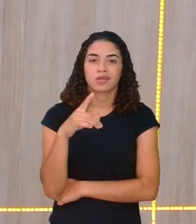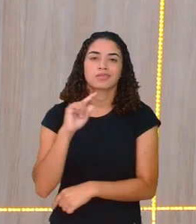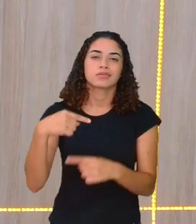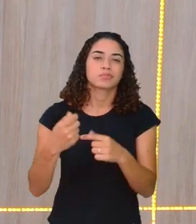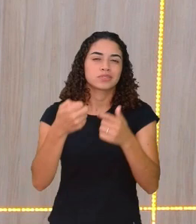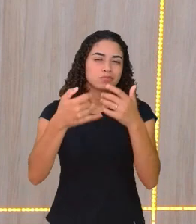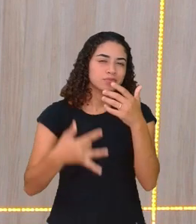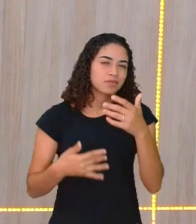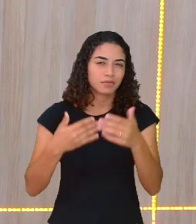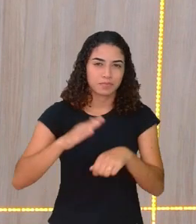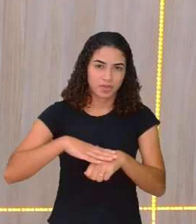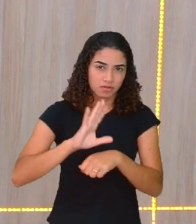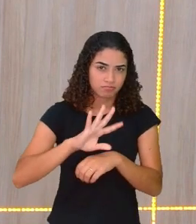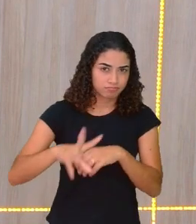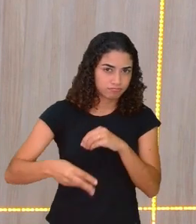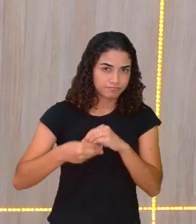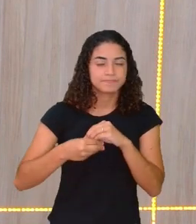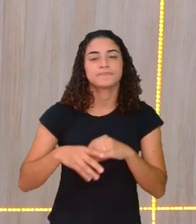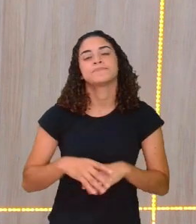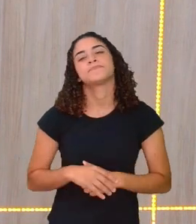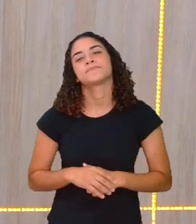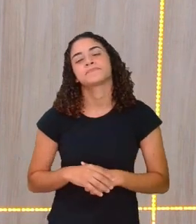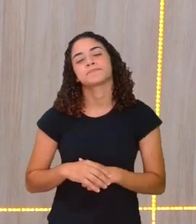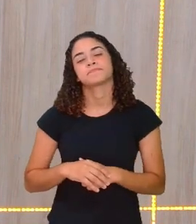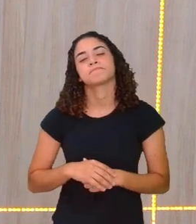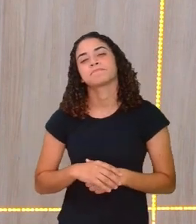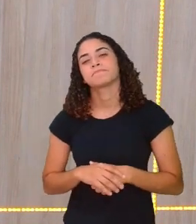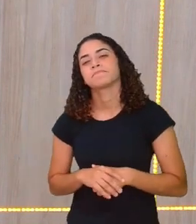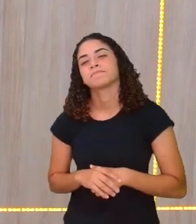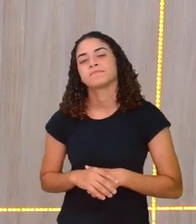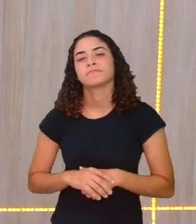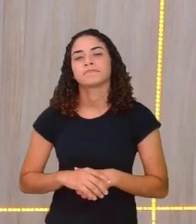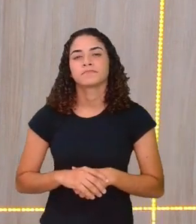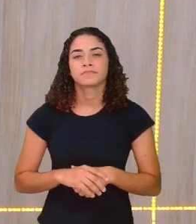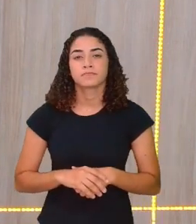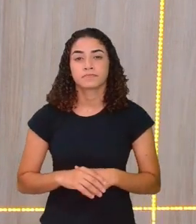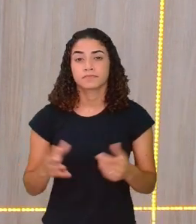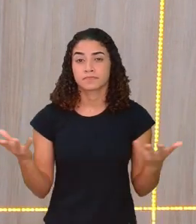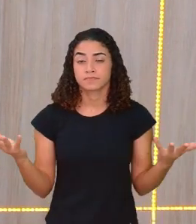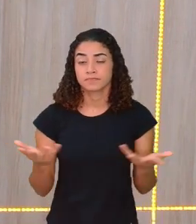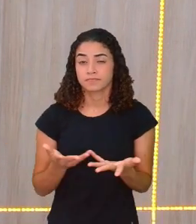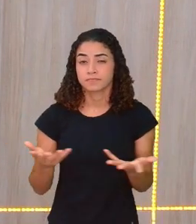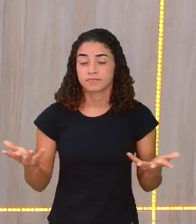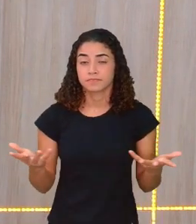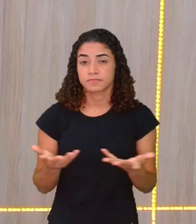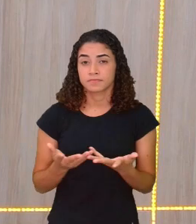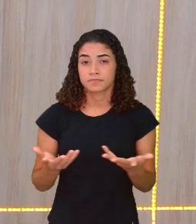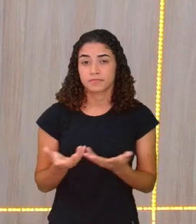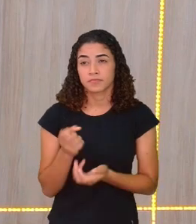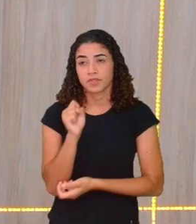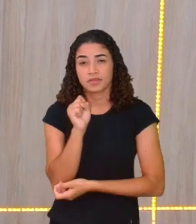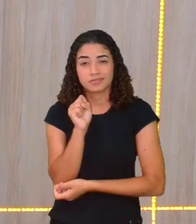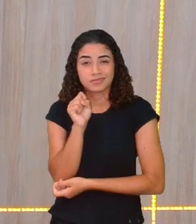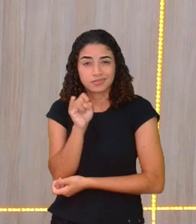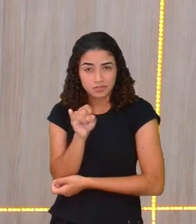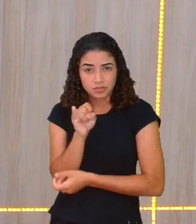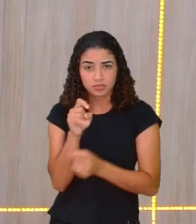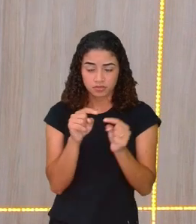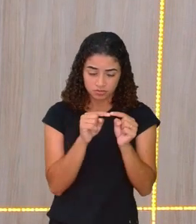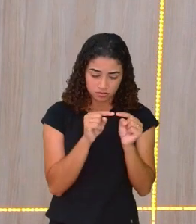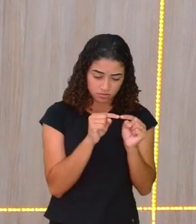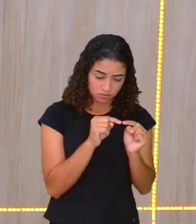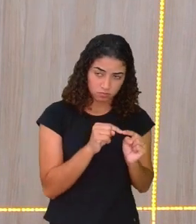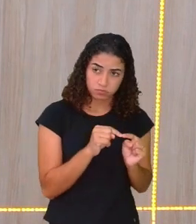Corda, qualquer segmento de reta que vai aqui de um ponto a outro. Agora, se esse segmento de